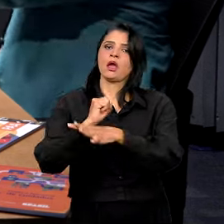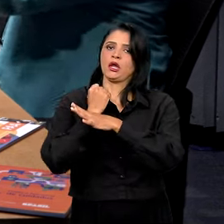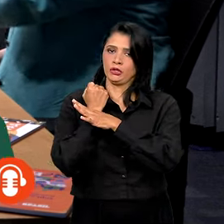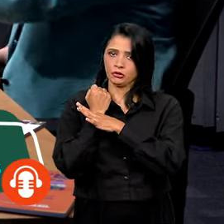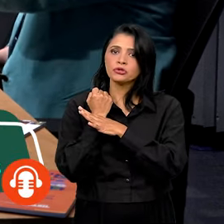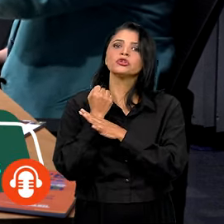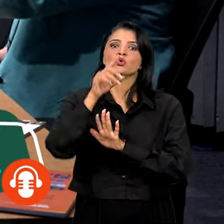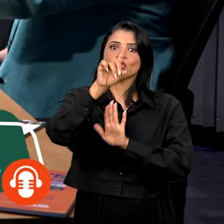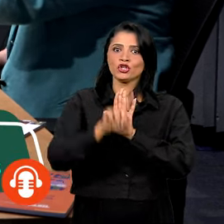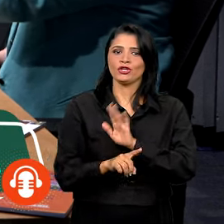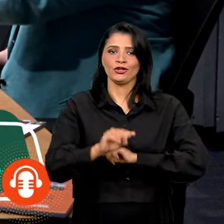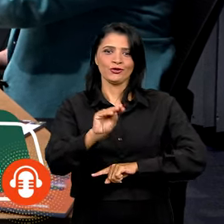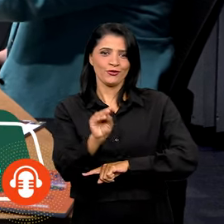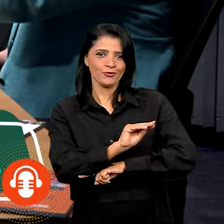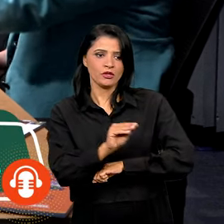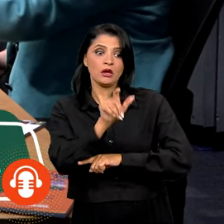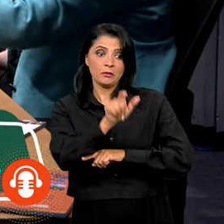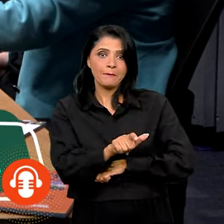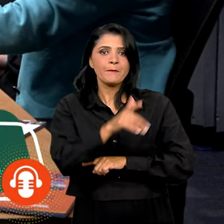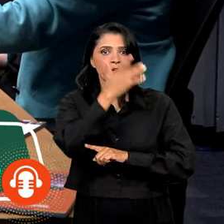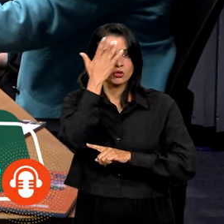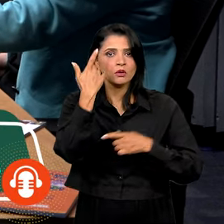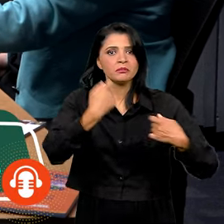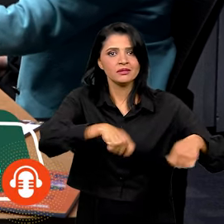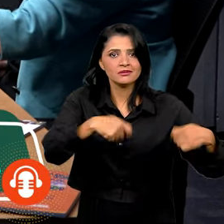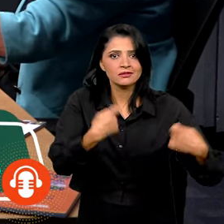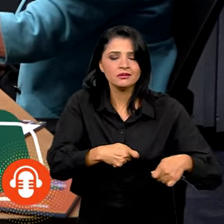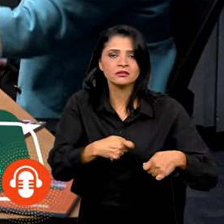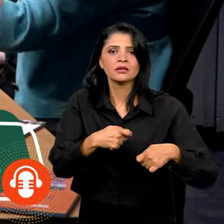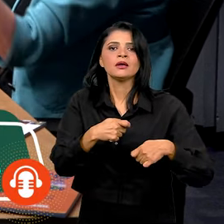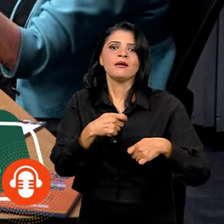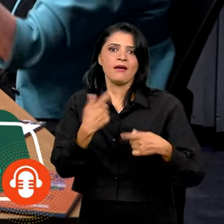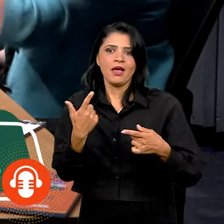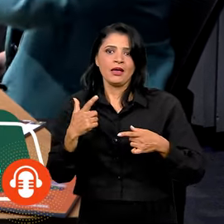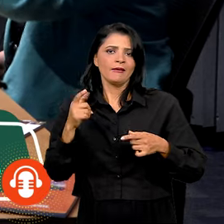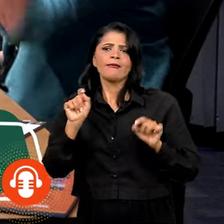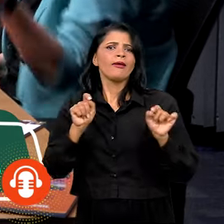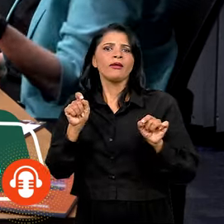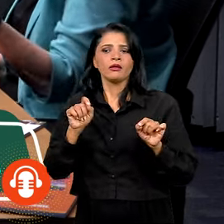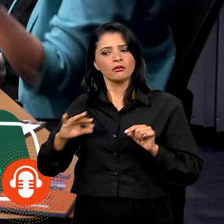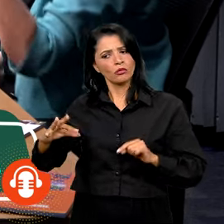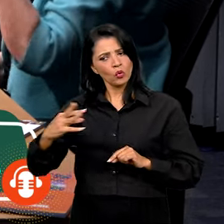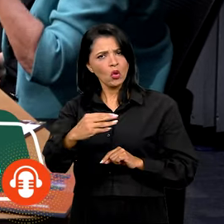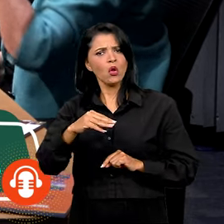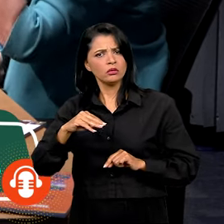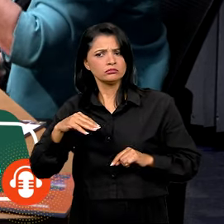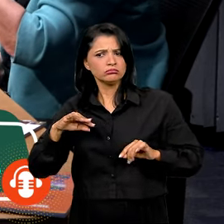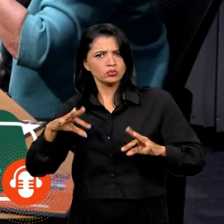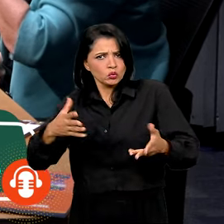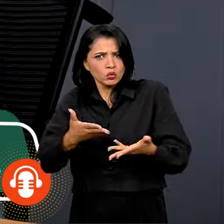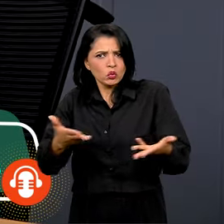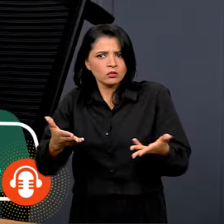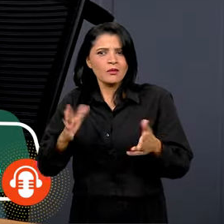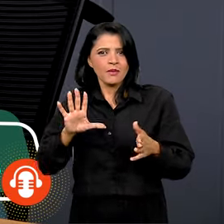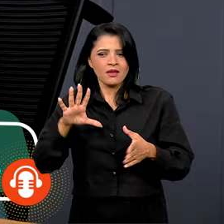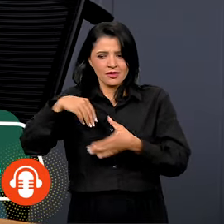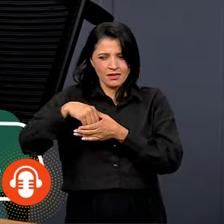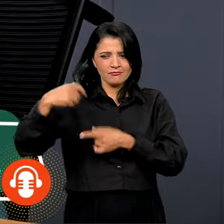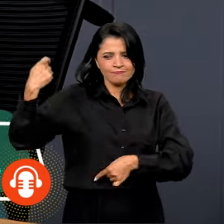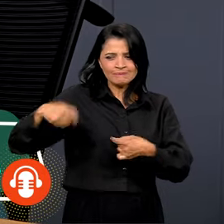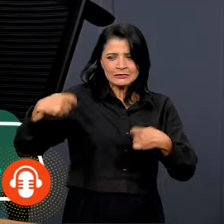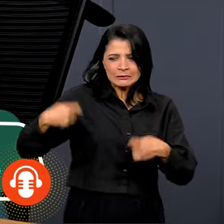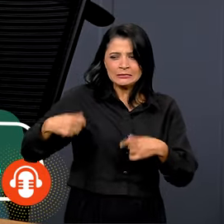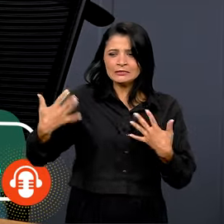garantir o direito ao Cuidado para as pessoas que necessitam que pessoas todos nós só que dentro dessas